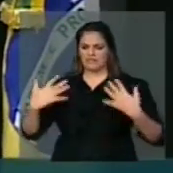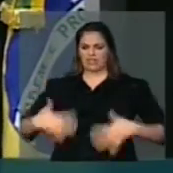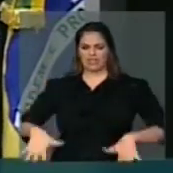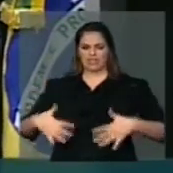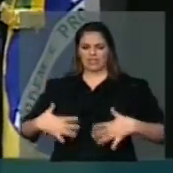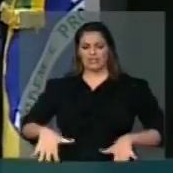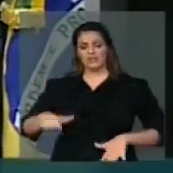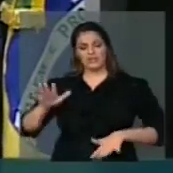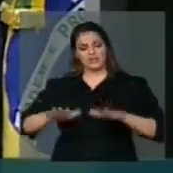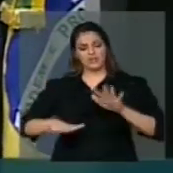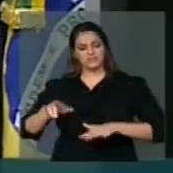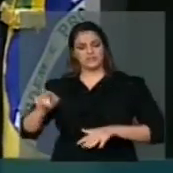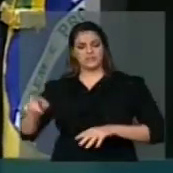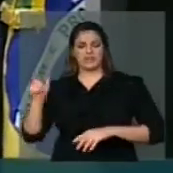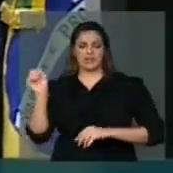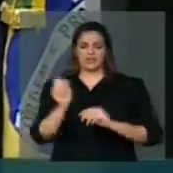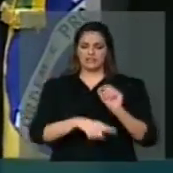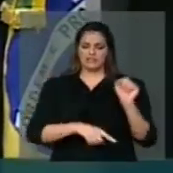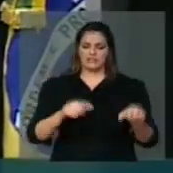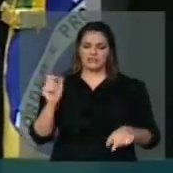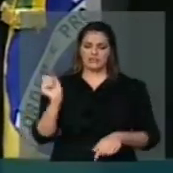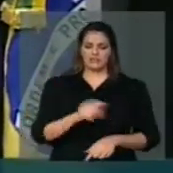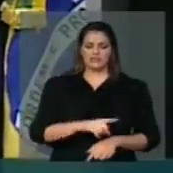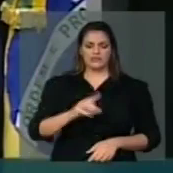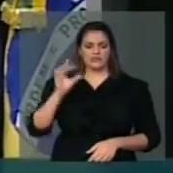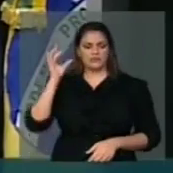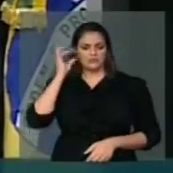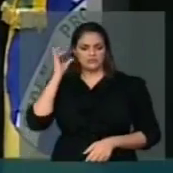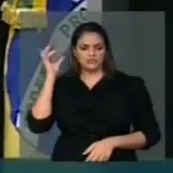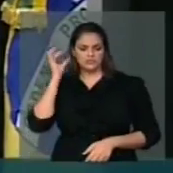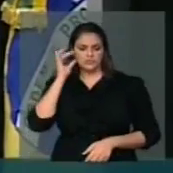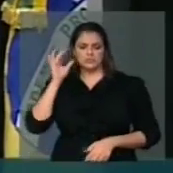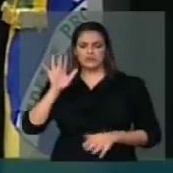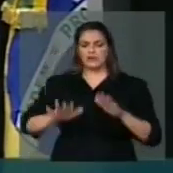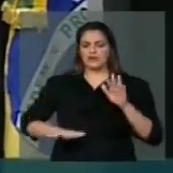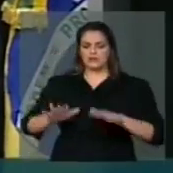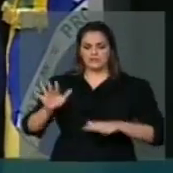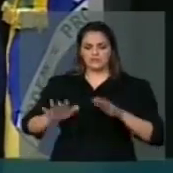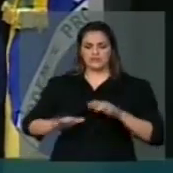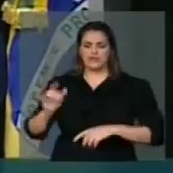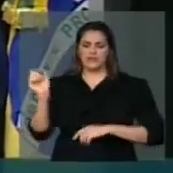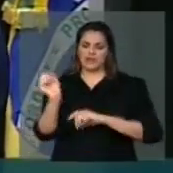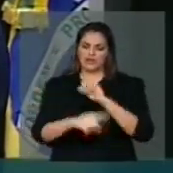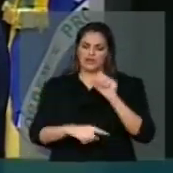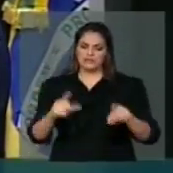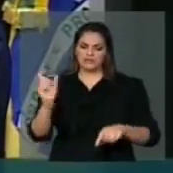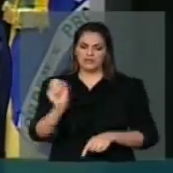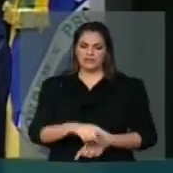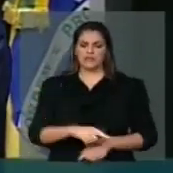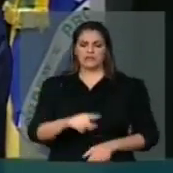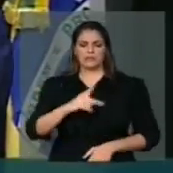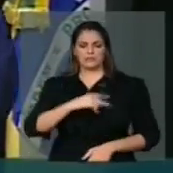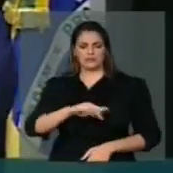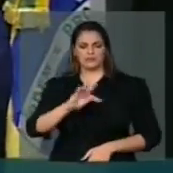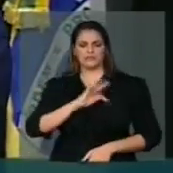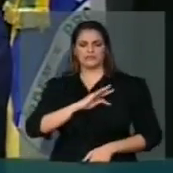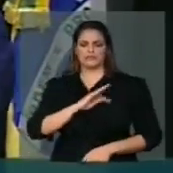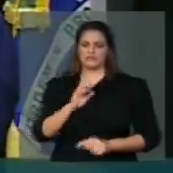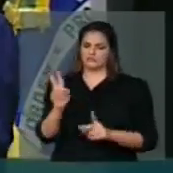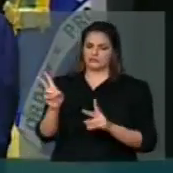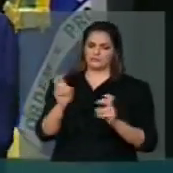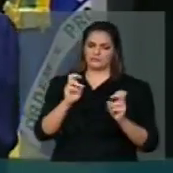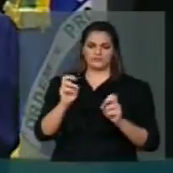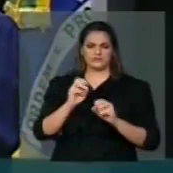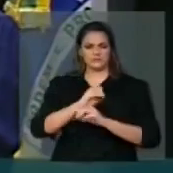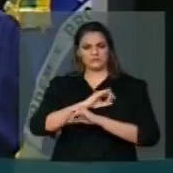ora atacando a sua colega Dilma, ora atacando o seu partido, é um retrato